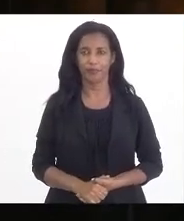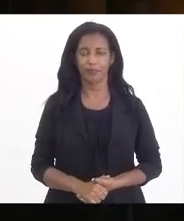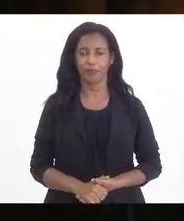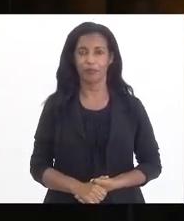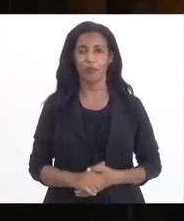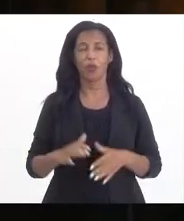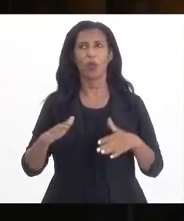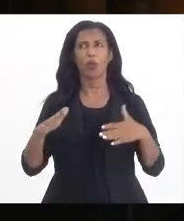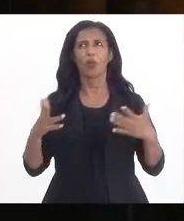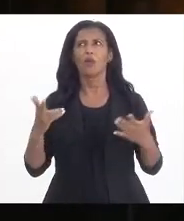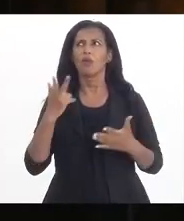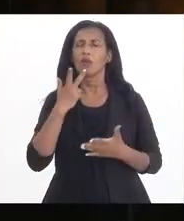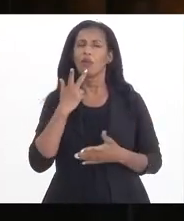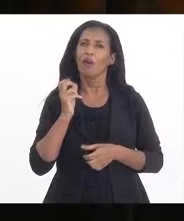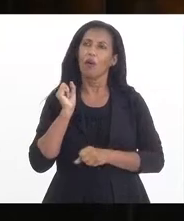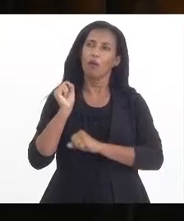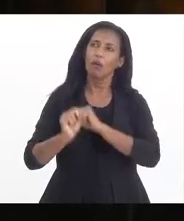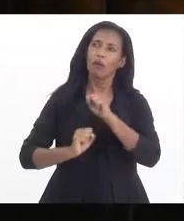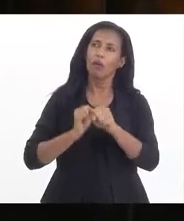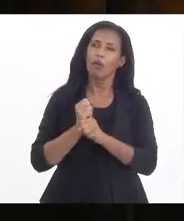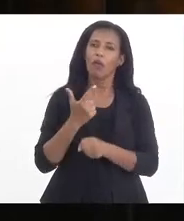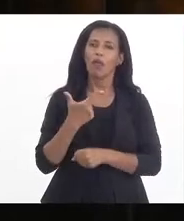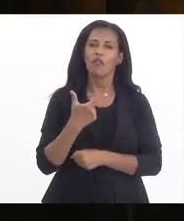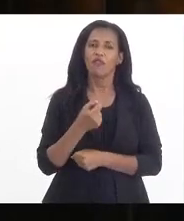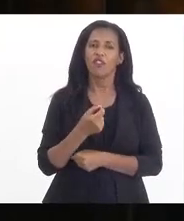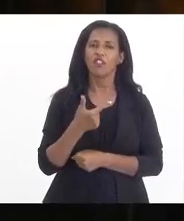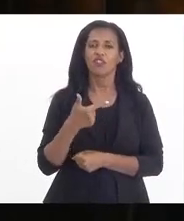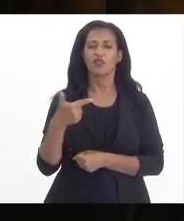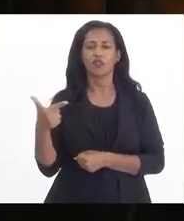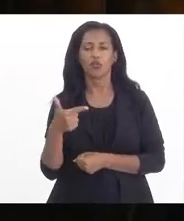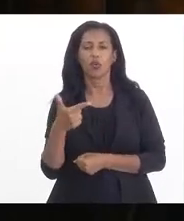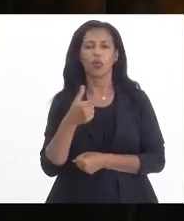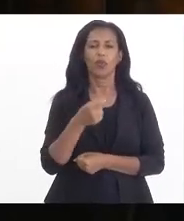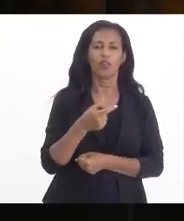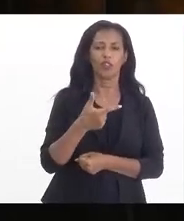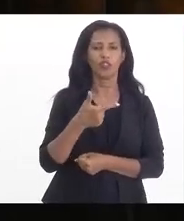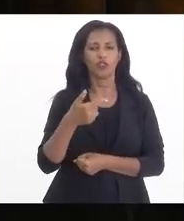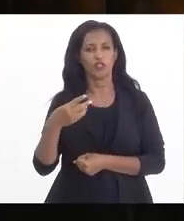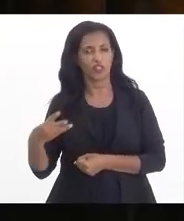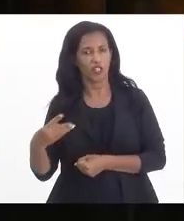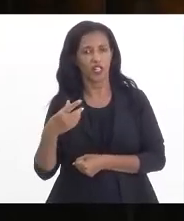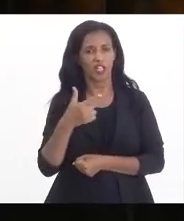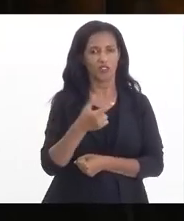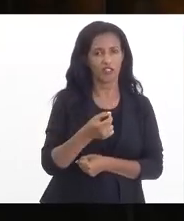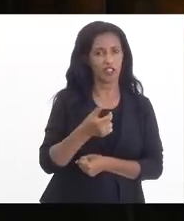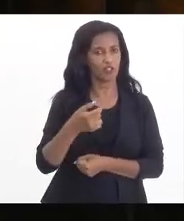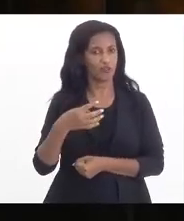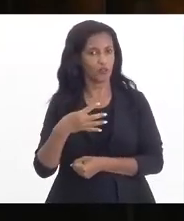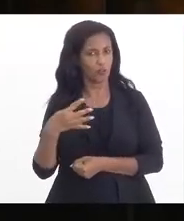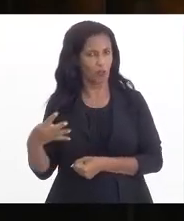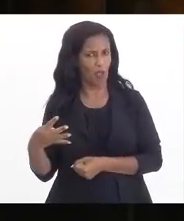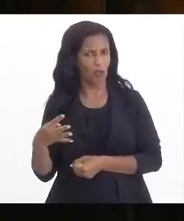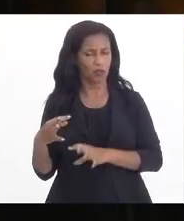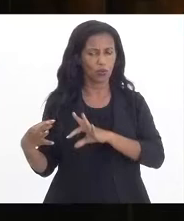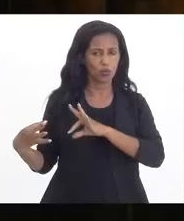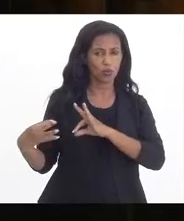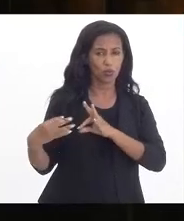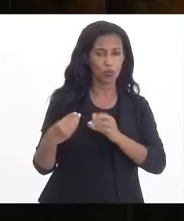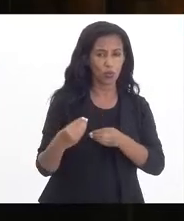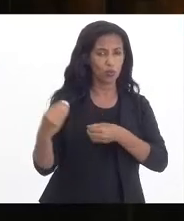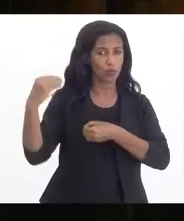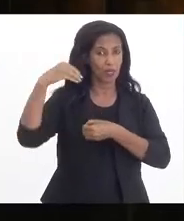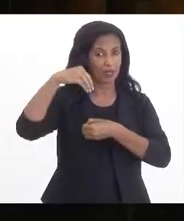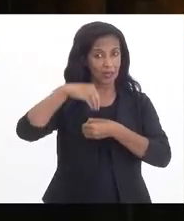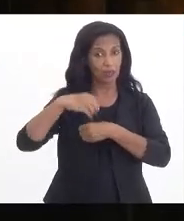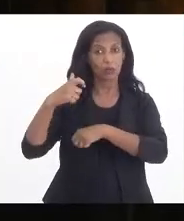Quando eu falo ano que vem, 2023, 2024, tudo isso estaria dentro